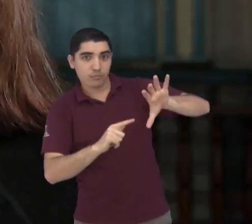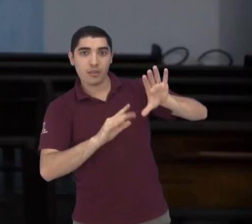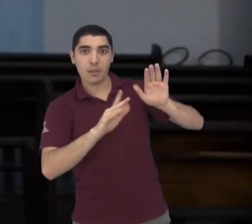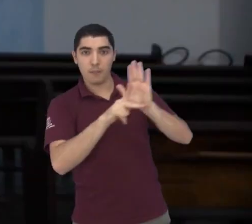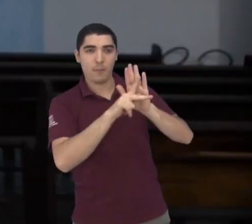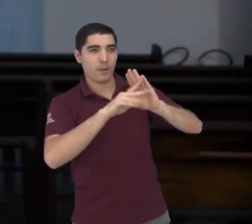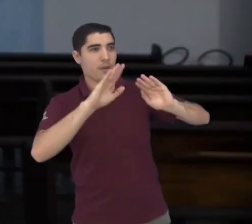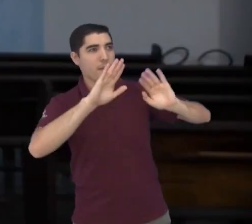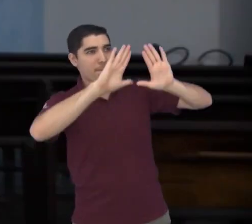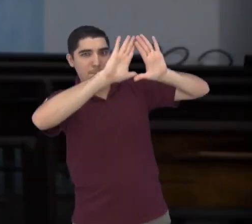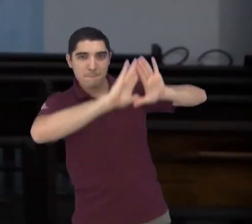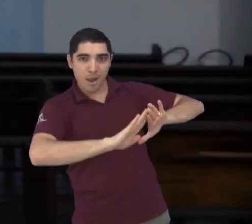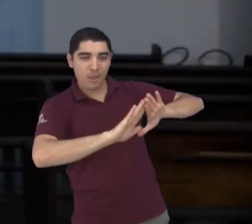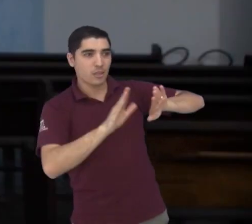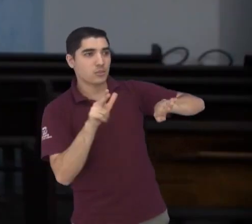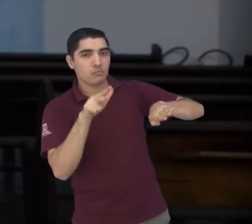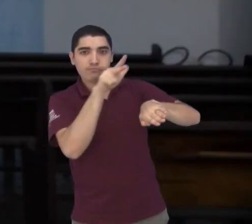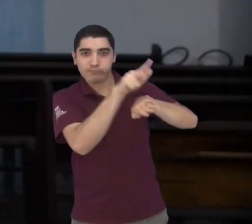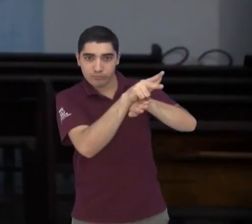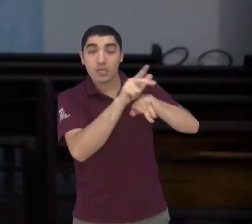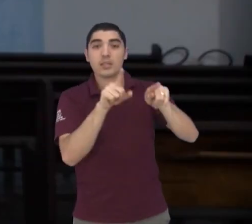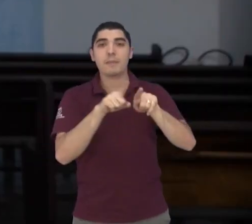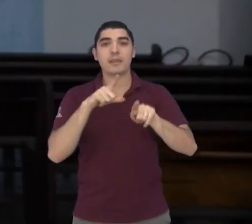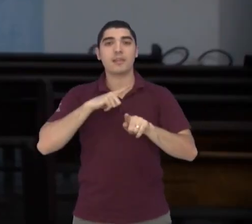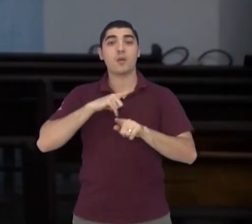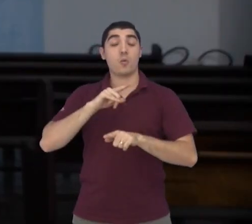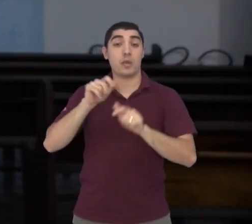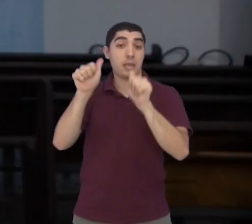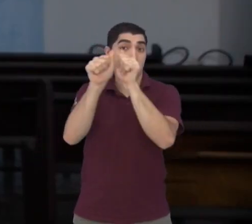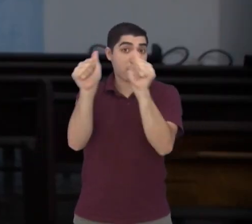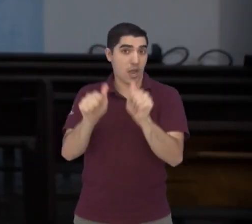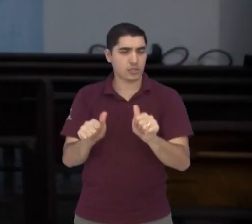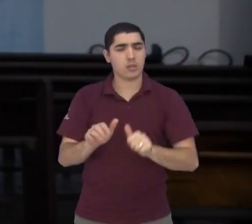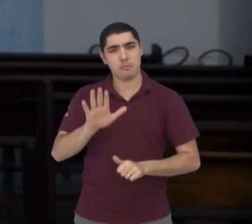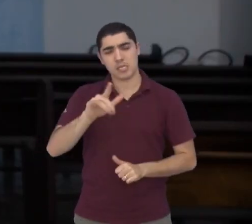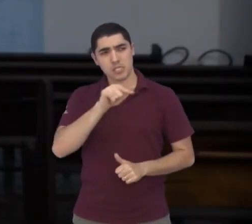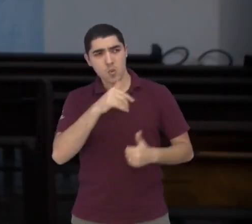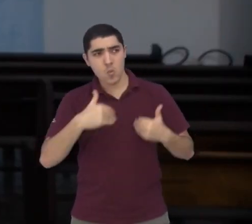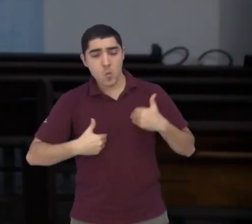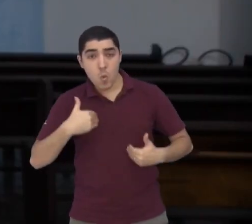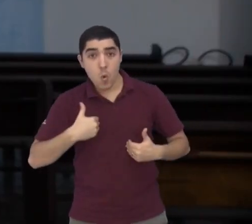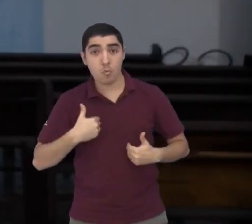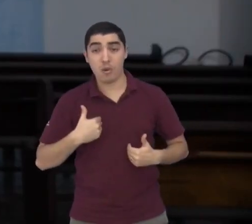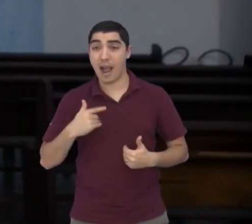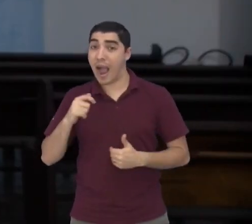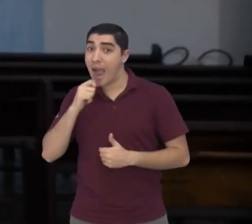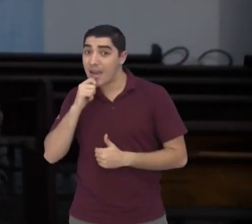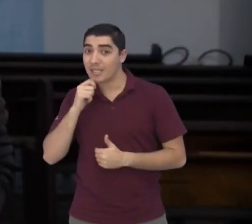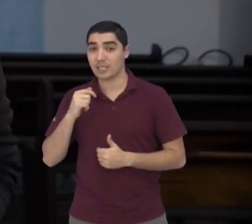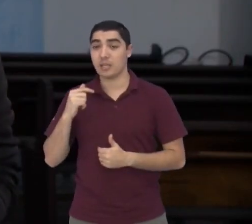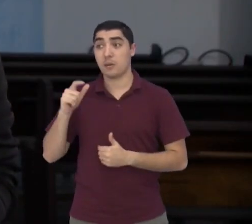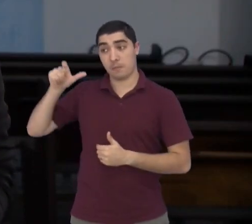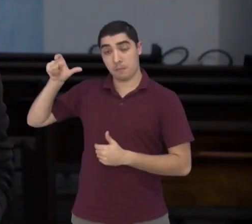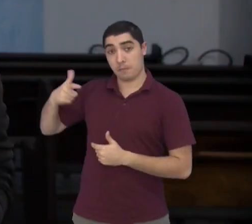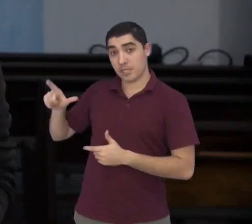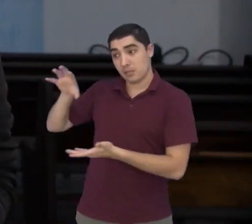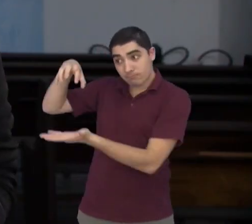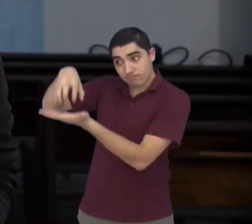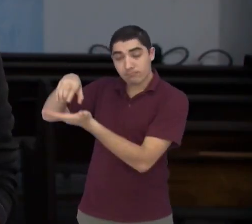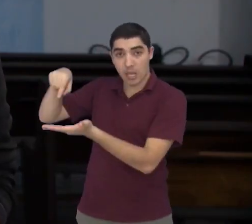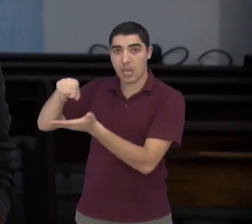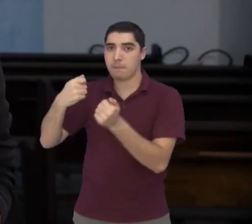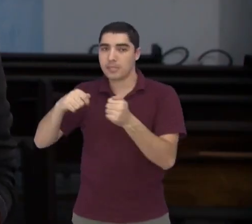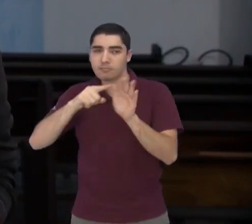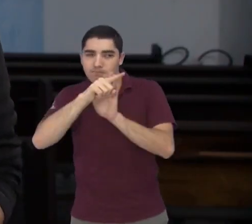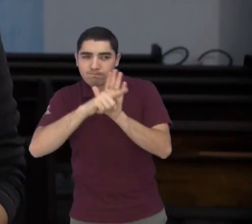emparedada. O corpo, muito provavelmente, não temos estudos mais aprofundados, o IFAM tem que acompanhar, tá, essa